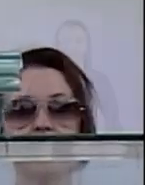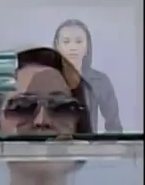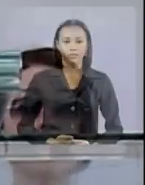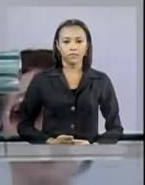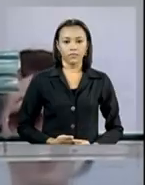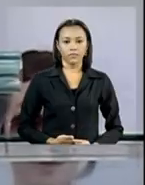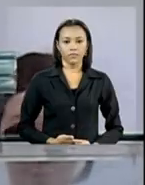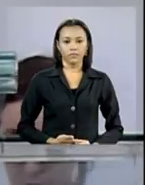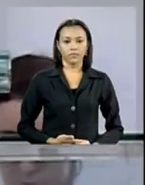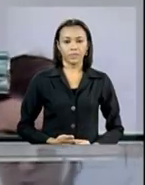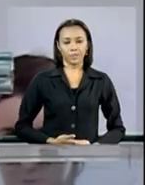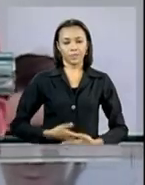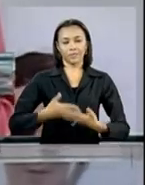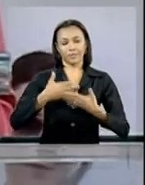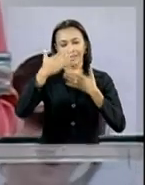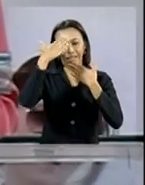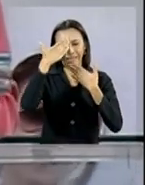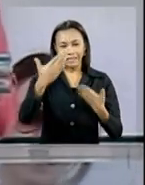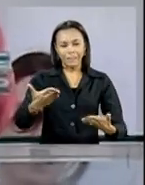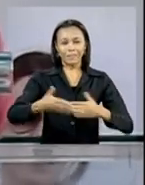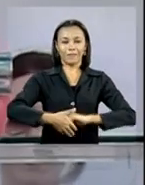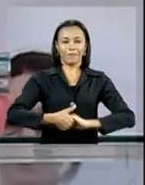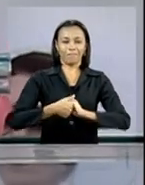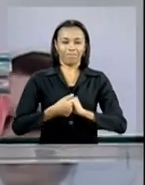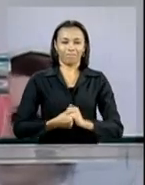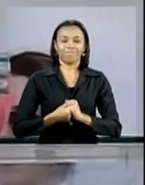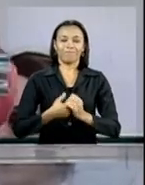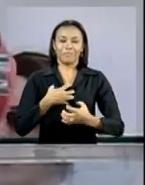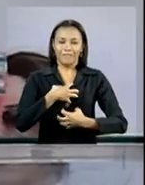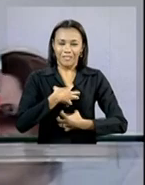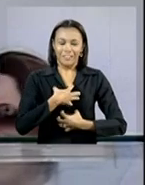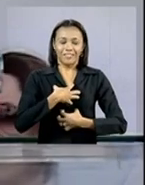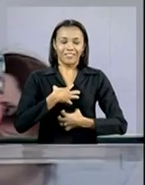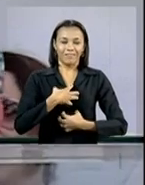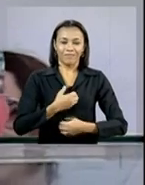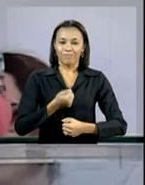extremamente fraterna extremamente